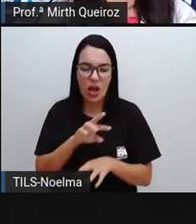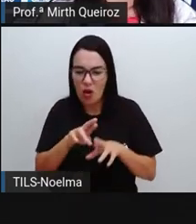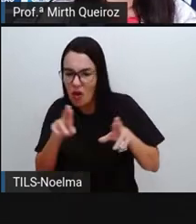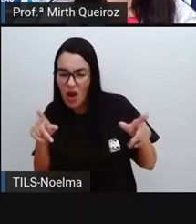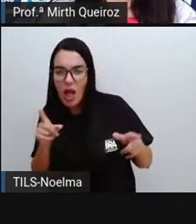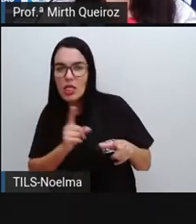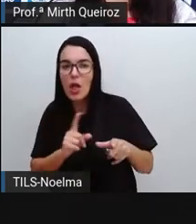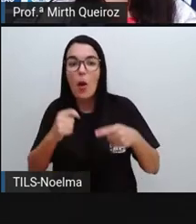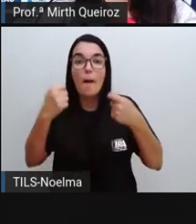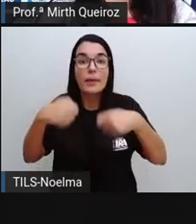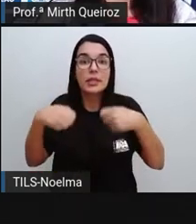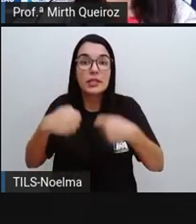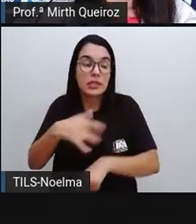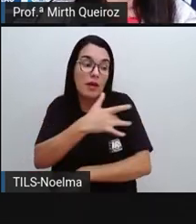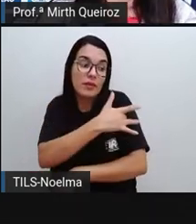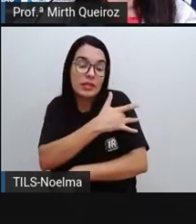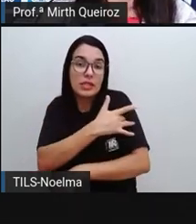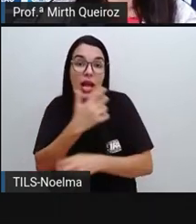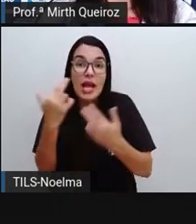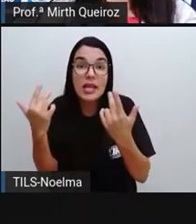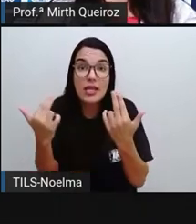É necessário que a gente tome